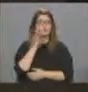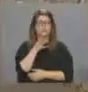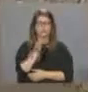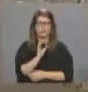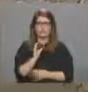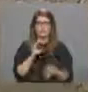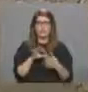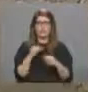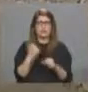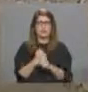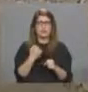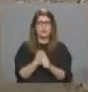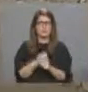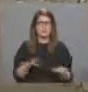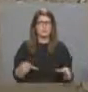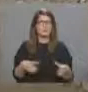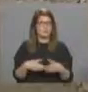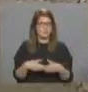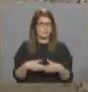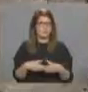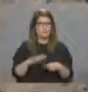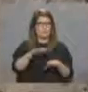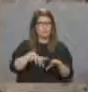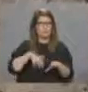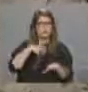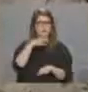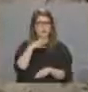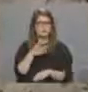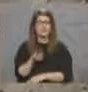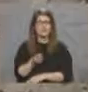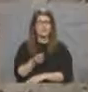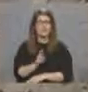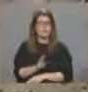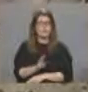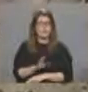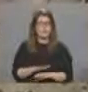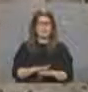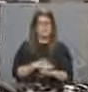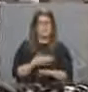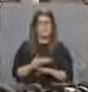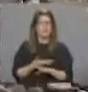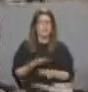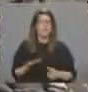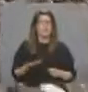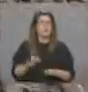a intervenção, os parlamentares sublinharam que a verba será a dobrar ou